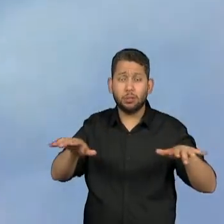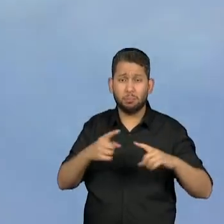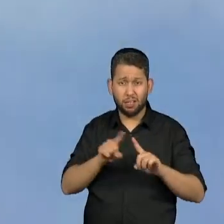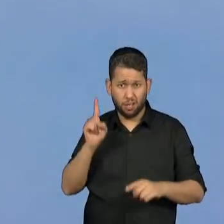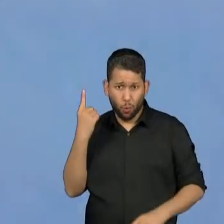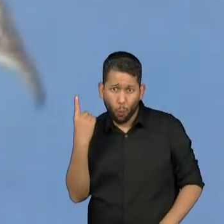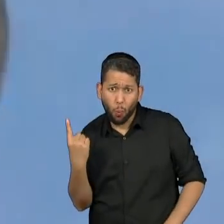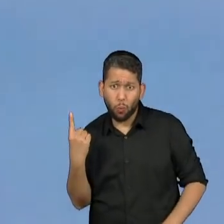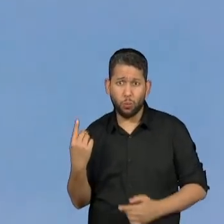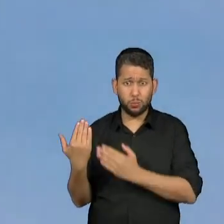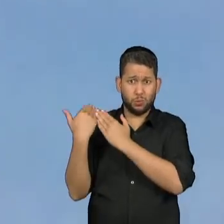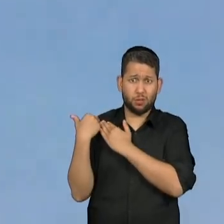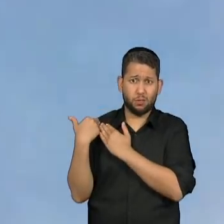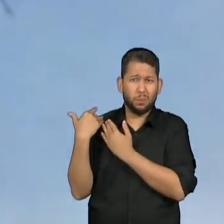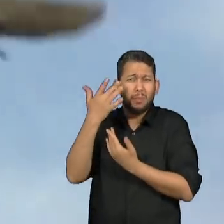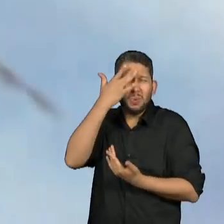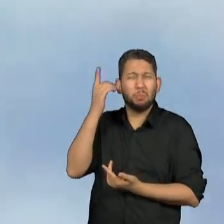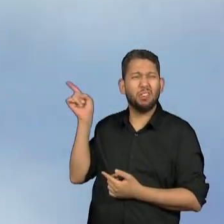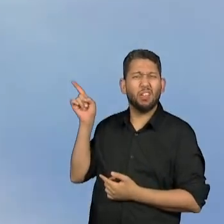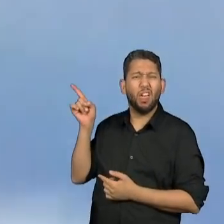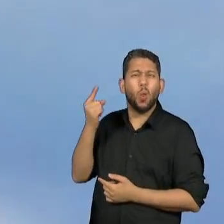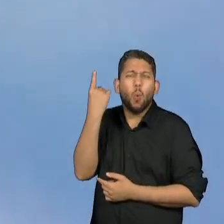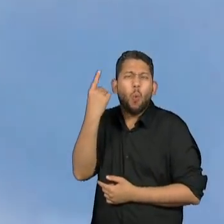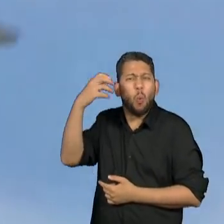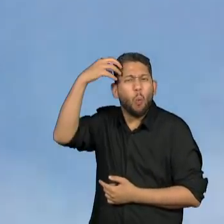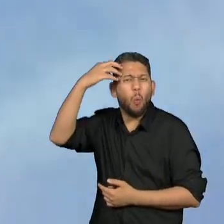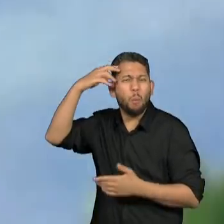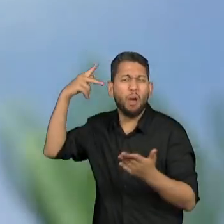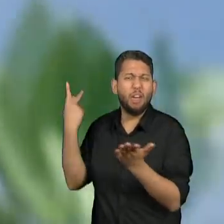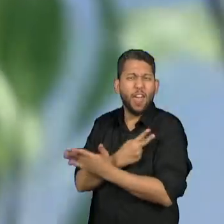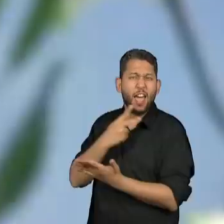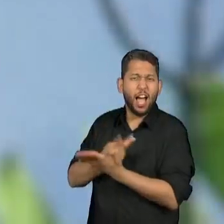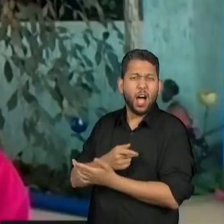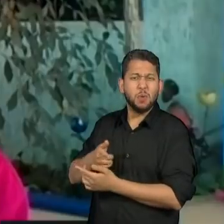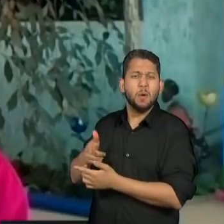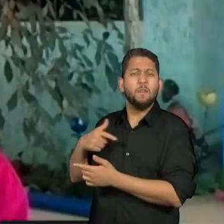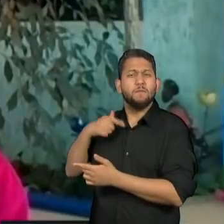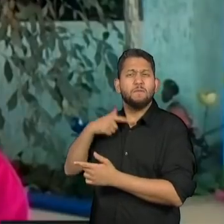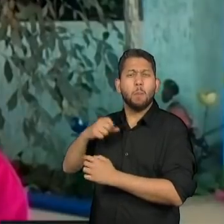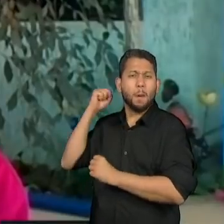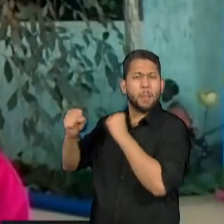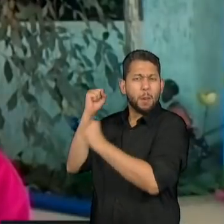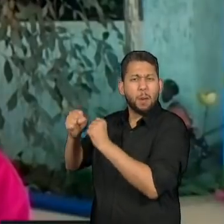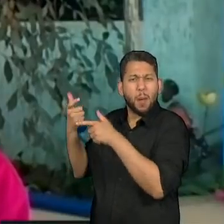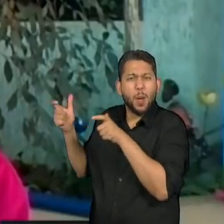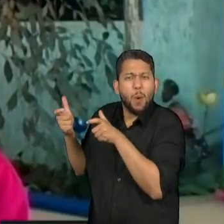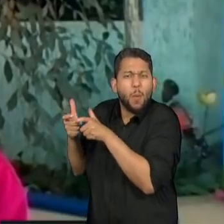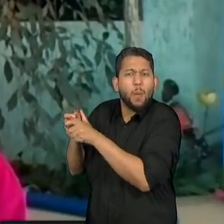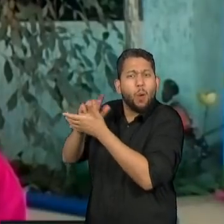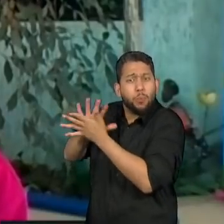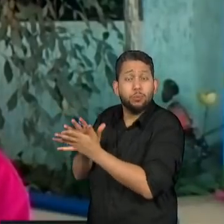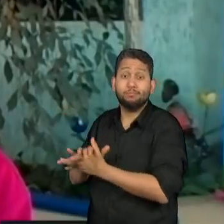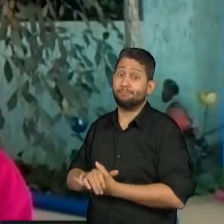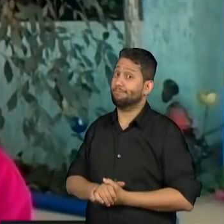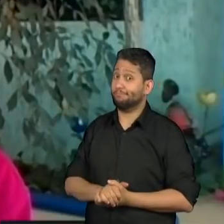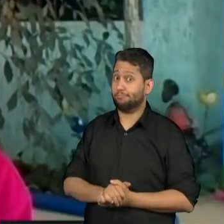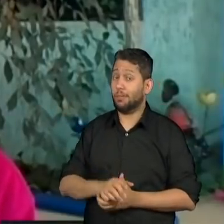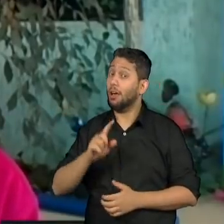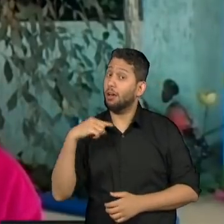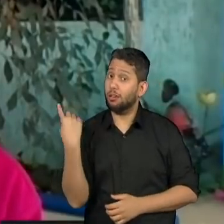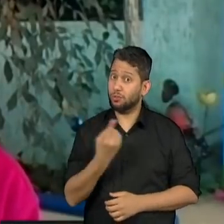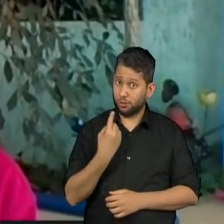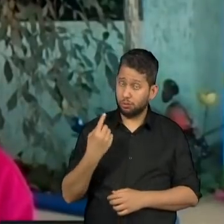responsabilidade. Acreditar que é o morcego o culpado da pandemia, ao invés de entender que a culpa é